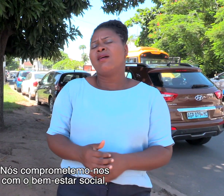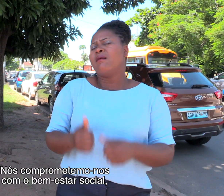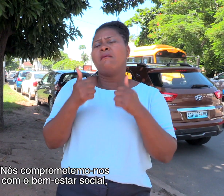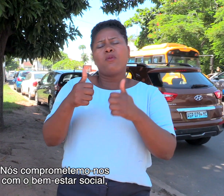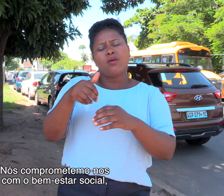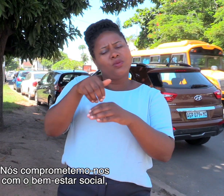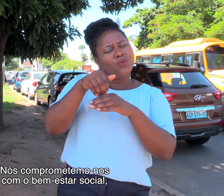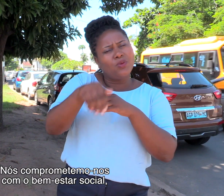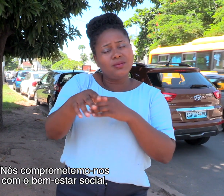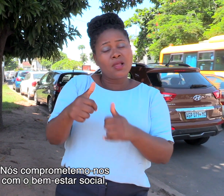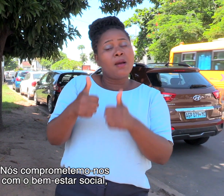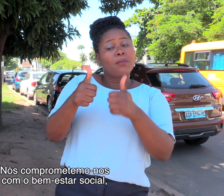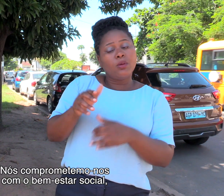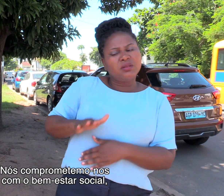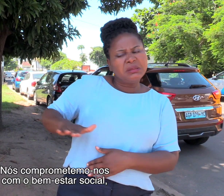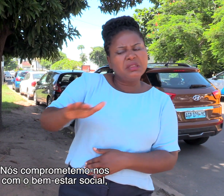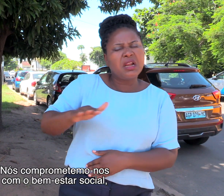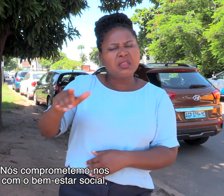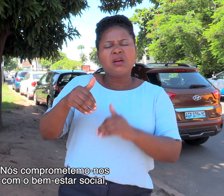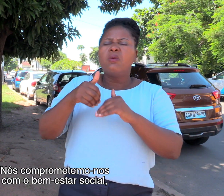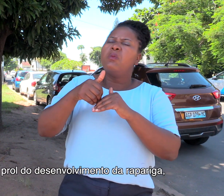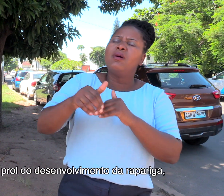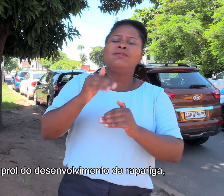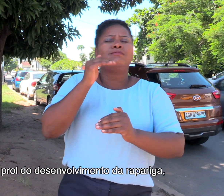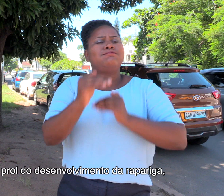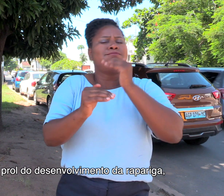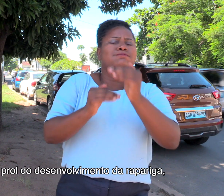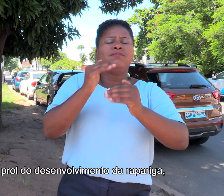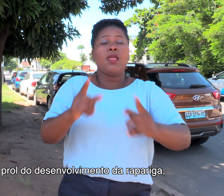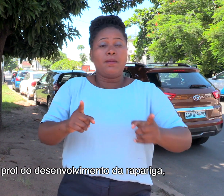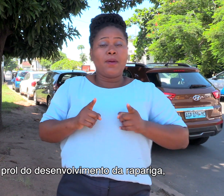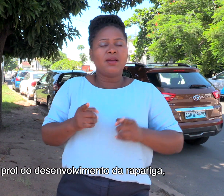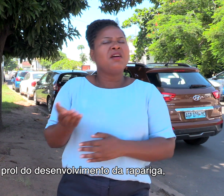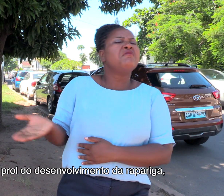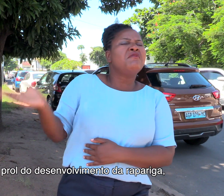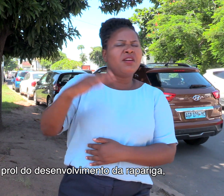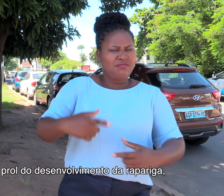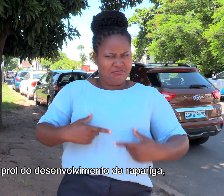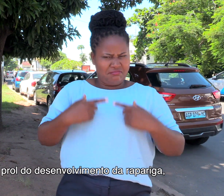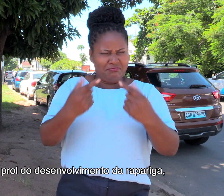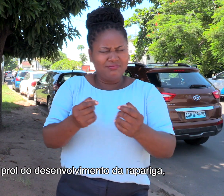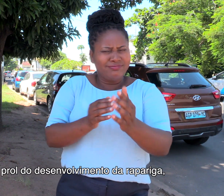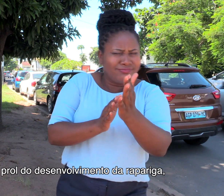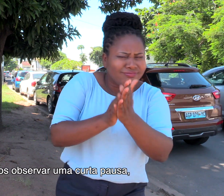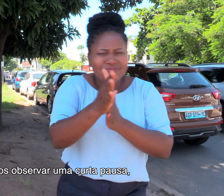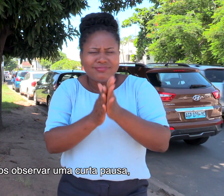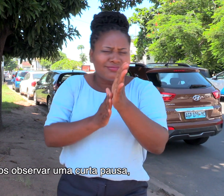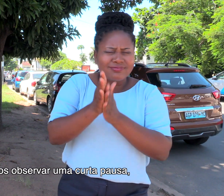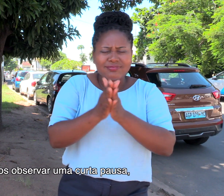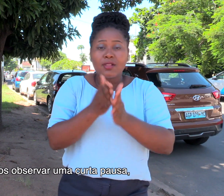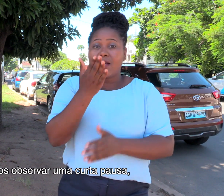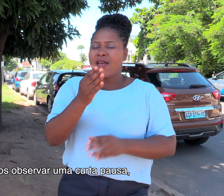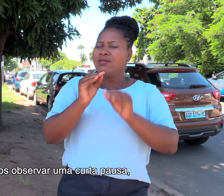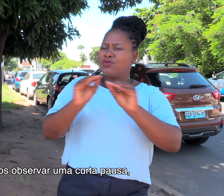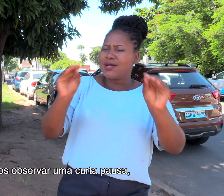Nós comprometemos-nos com o bem-estar social, por isso, em prol do desenvolvimento da rapariga, vamos